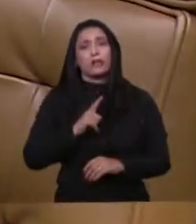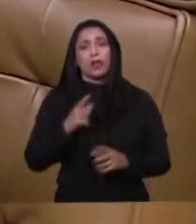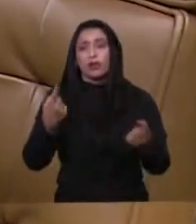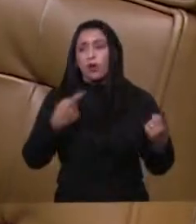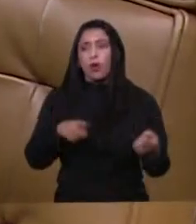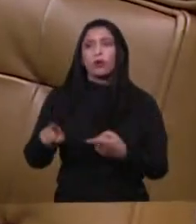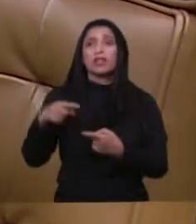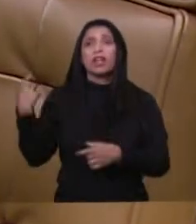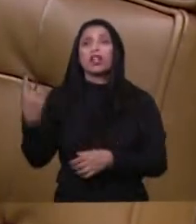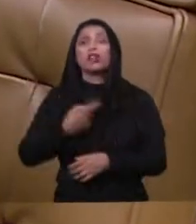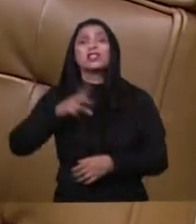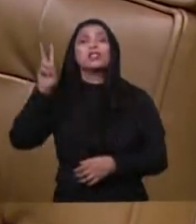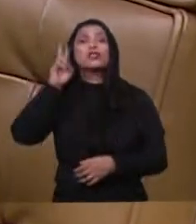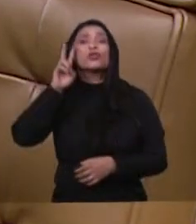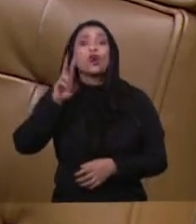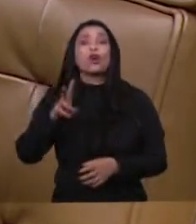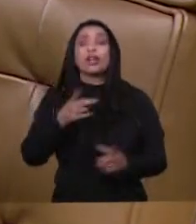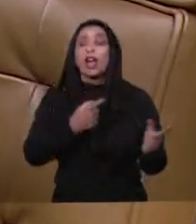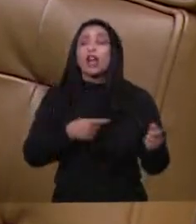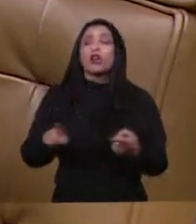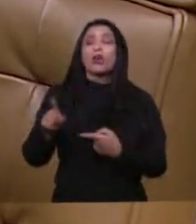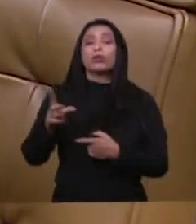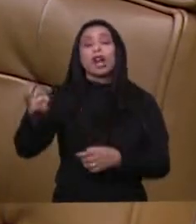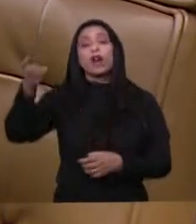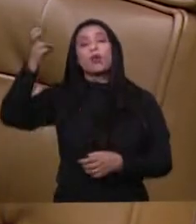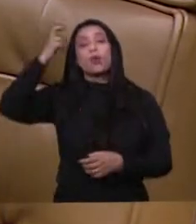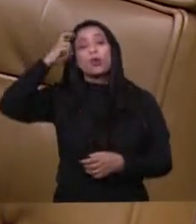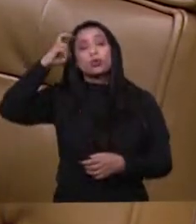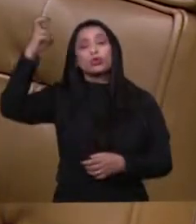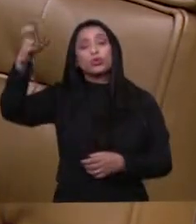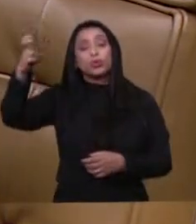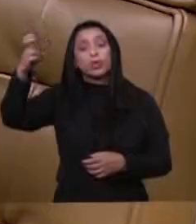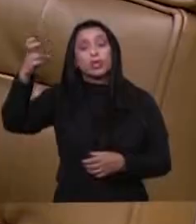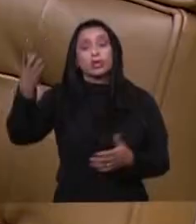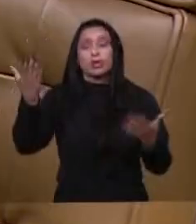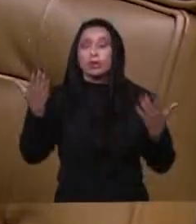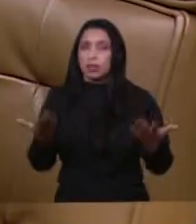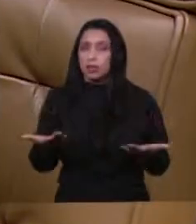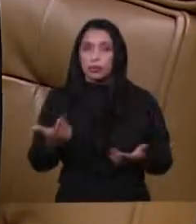história e a nossa cultura, cujo valor, diga-se, é inestimável.